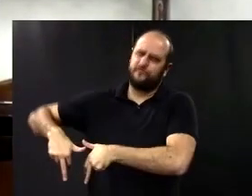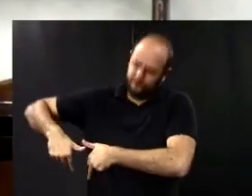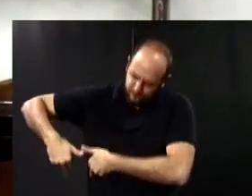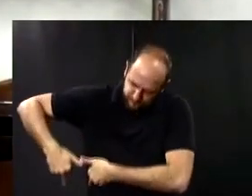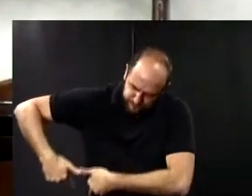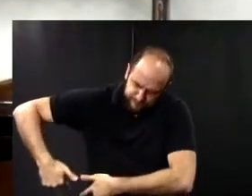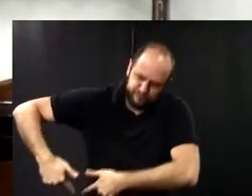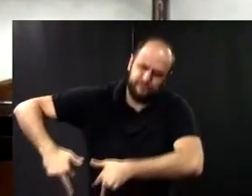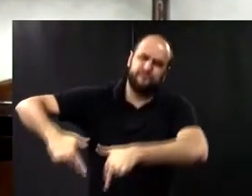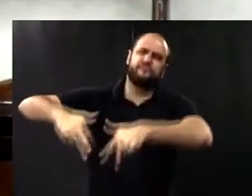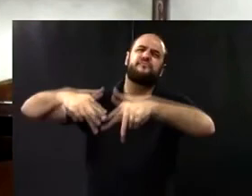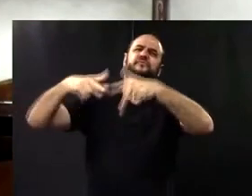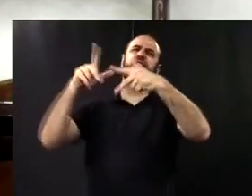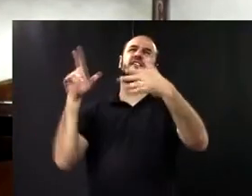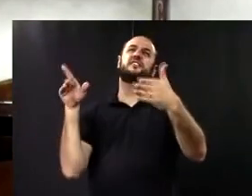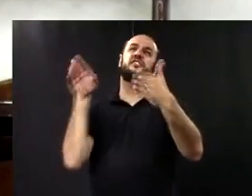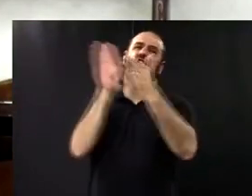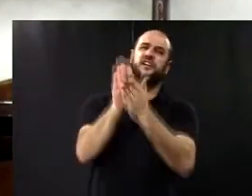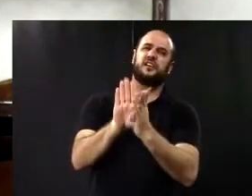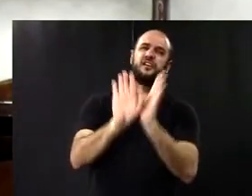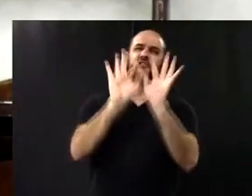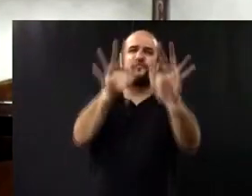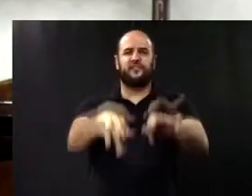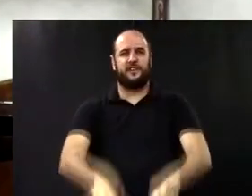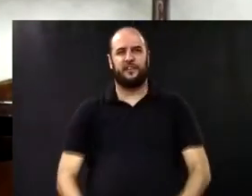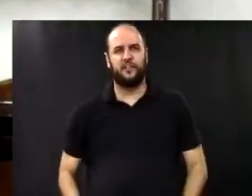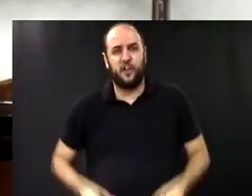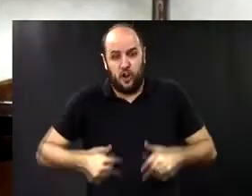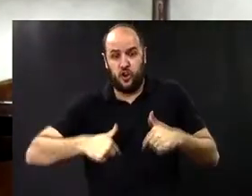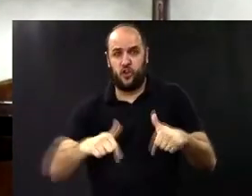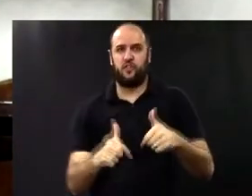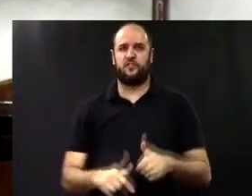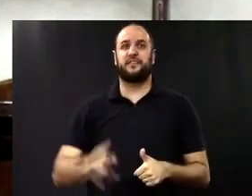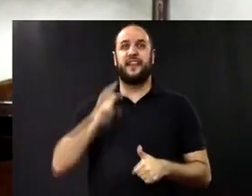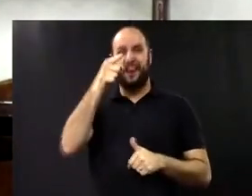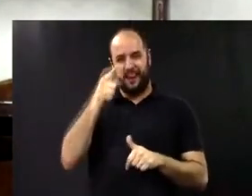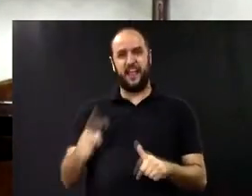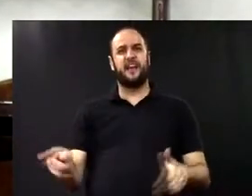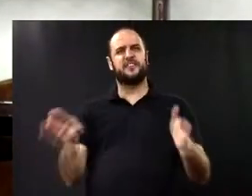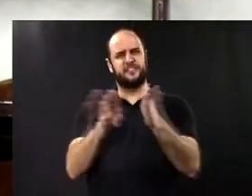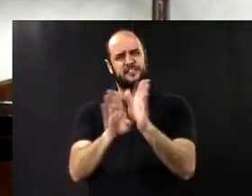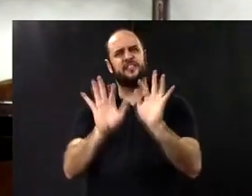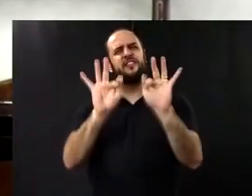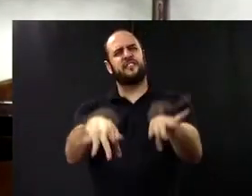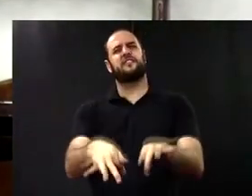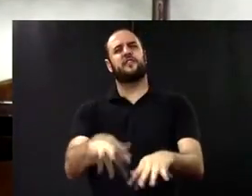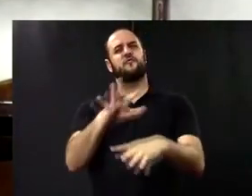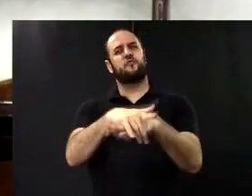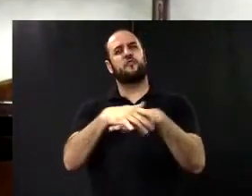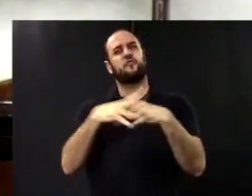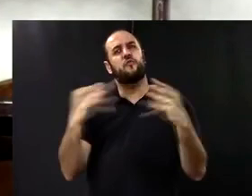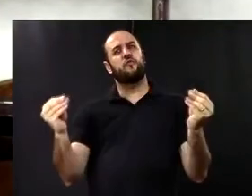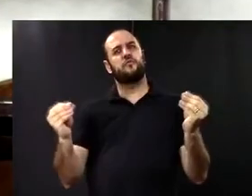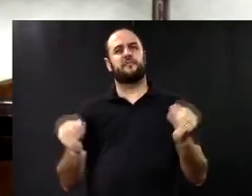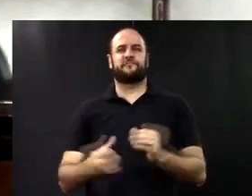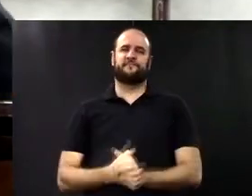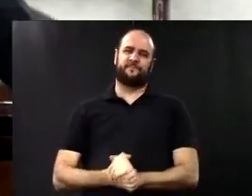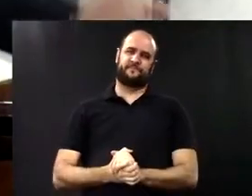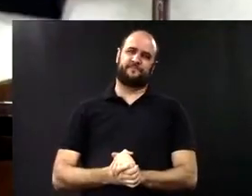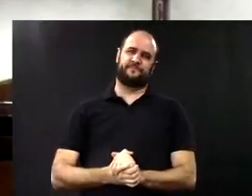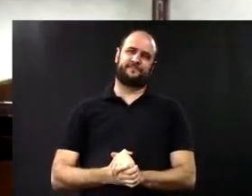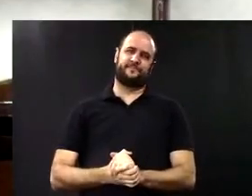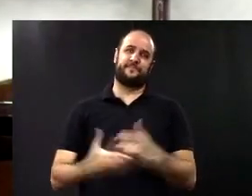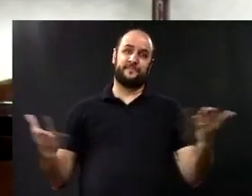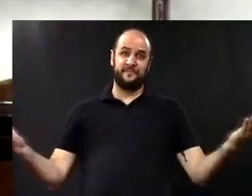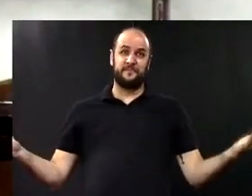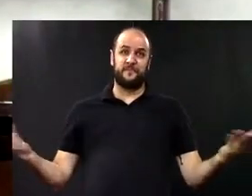juntos chegarem à conclusão da maratona. E quando chegarem lá, esse será curado. Por quê?